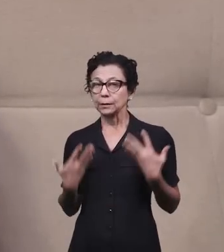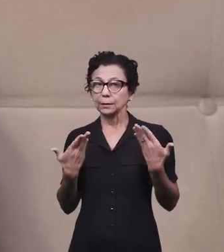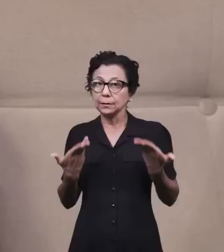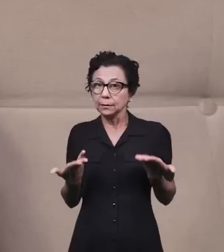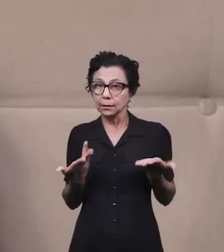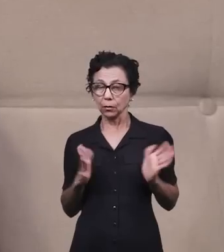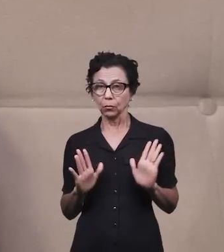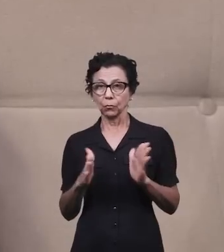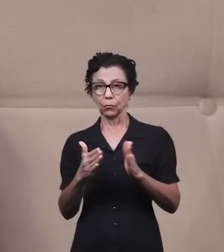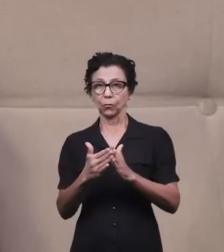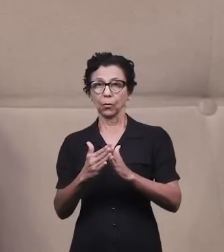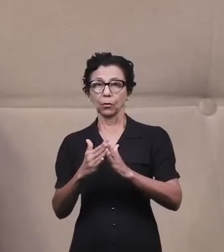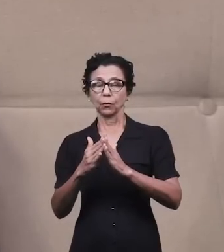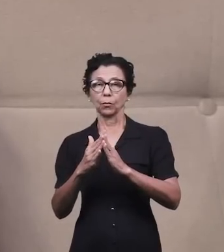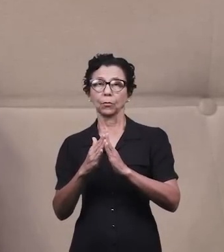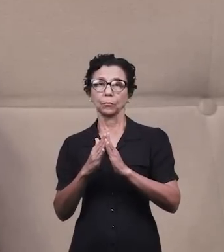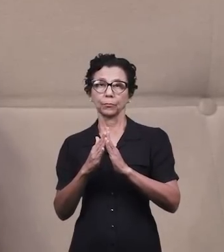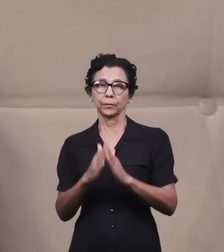dirigidos à igreja fiel.